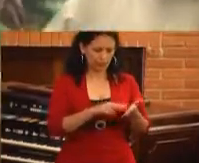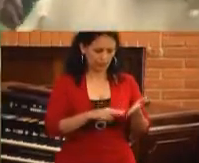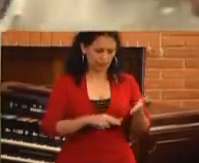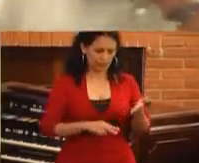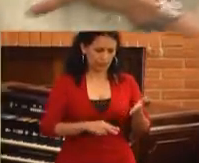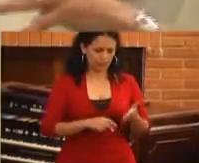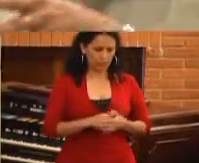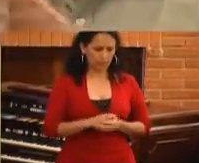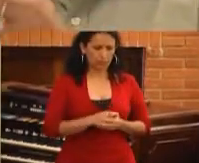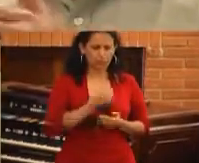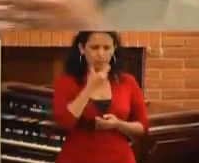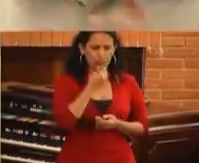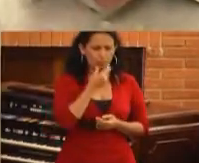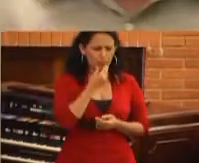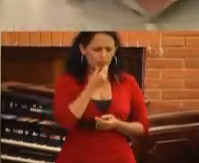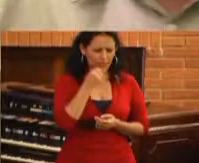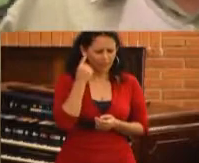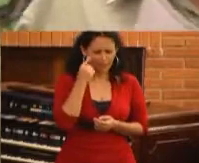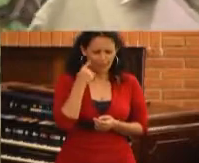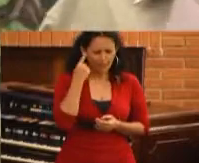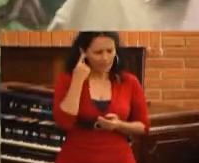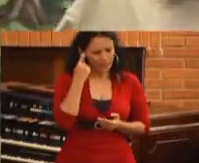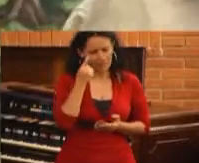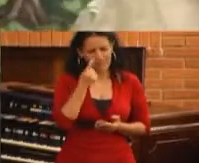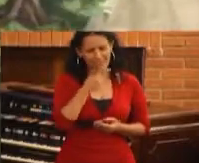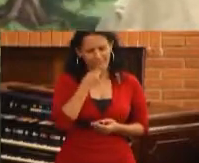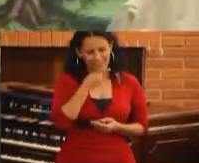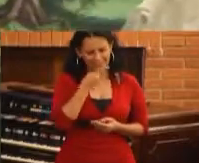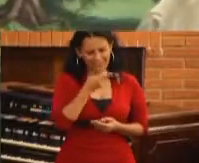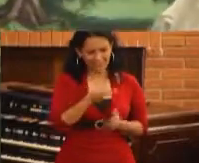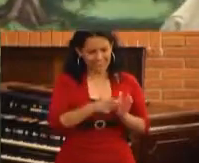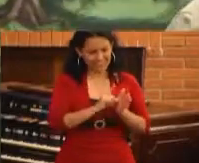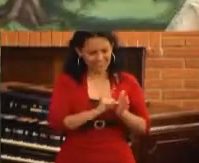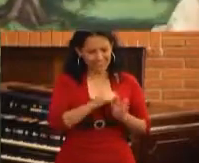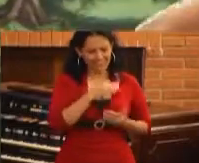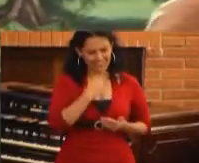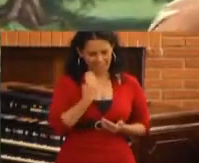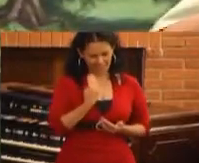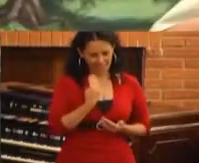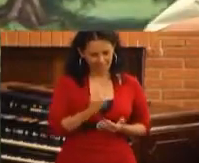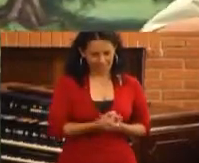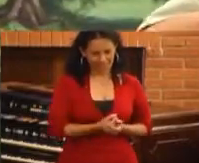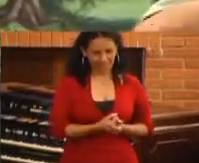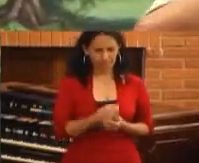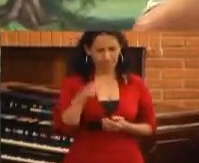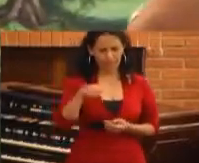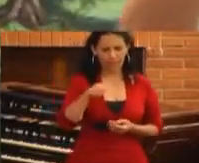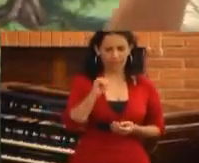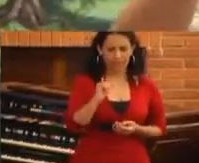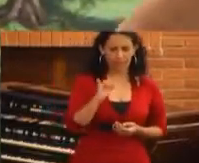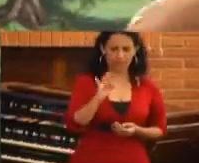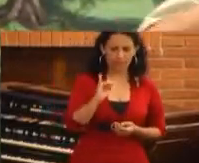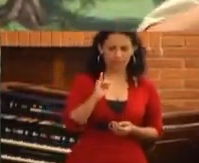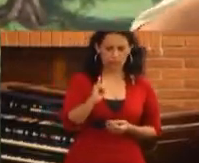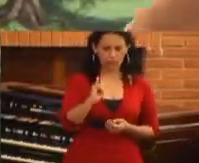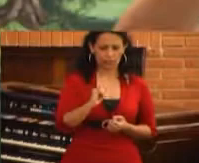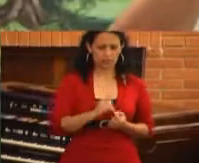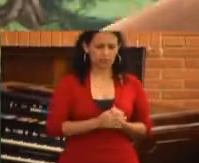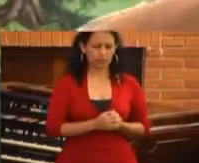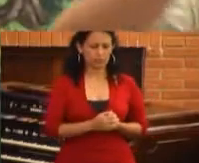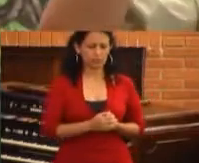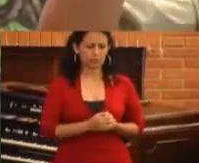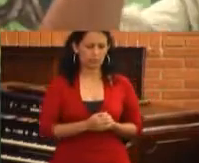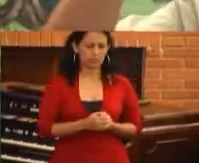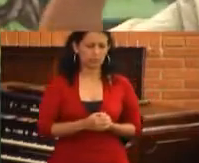sua loucura, teria dito antes de morrer. Vocês sabem que Nietzsche, dos seus 7 últimos